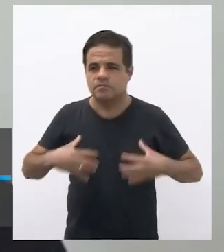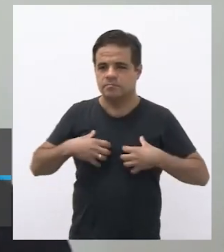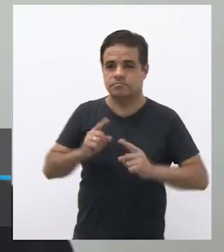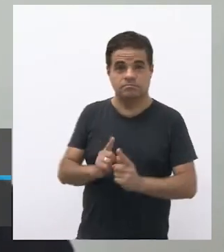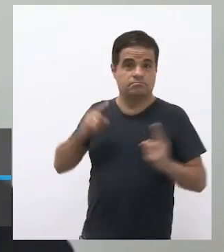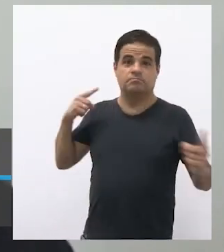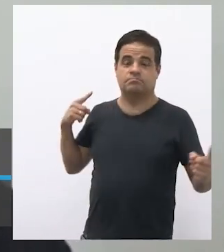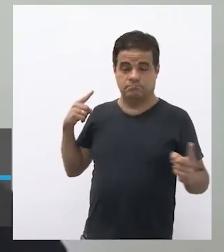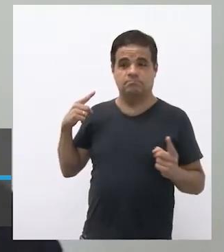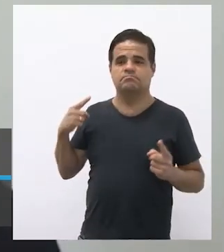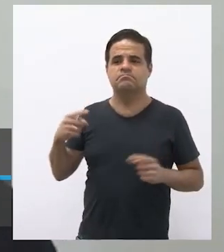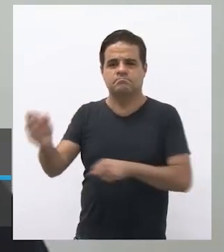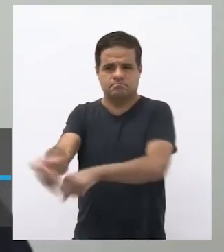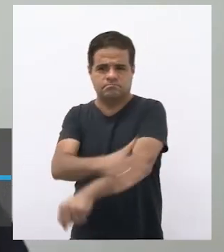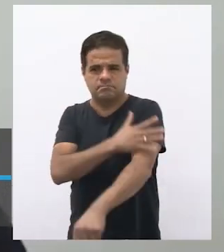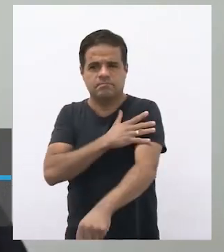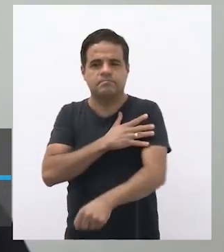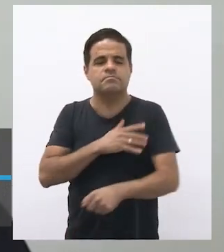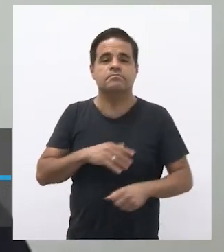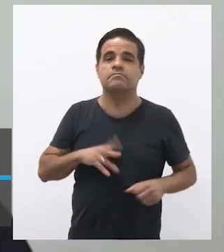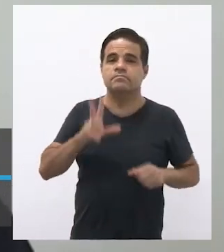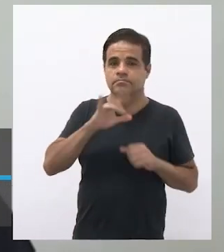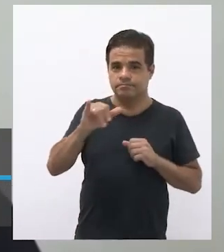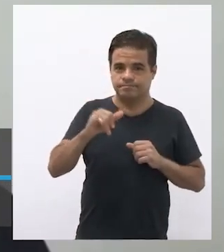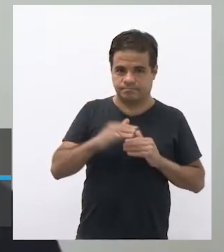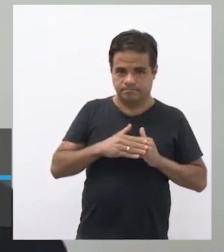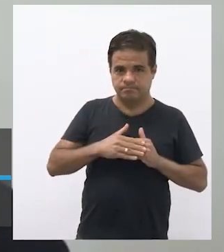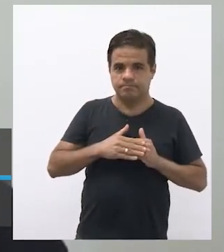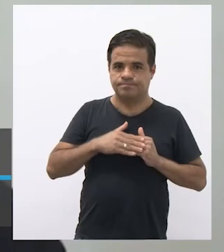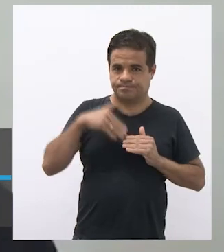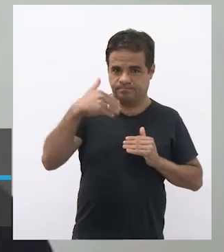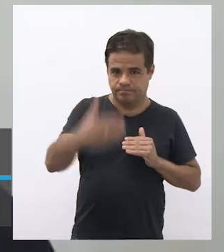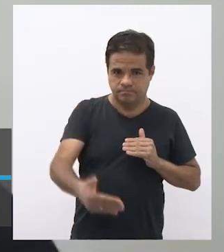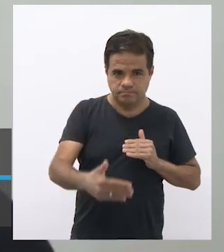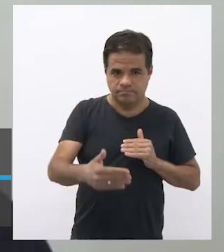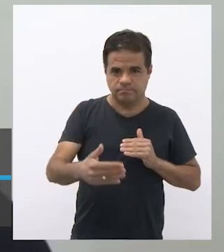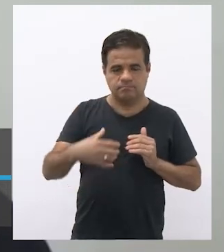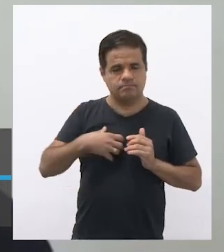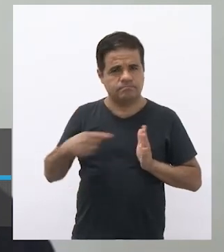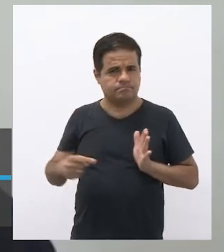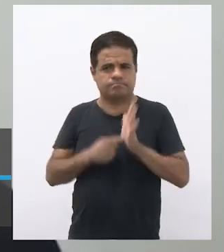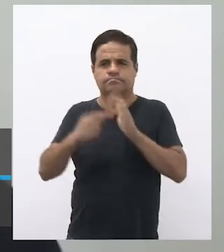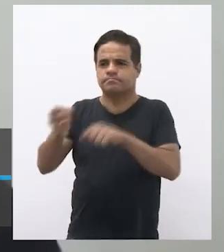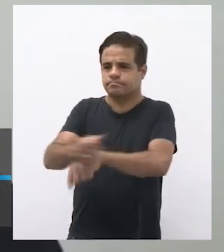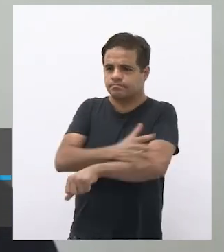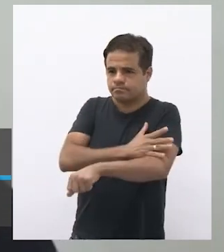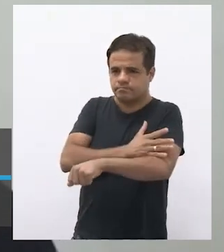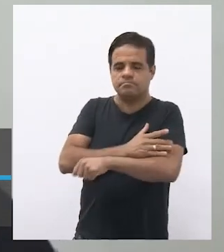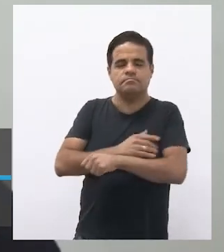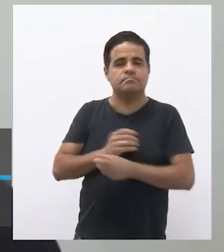até ensino remoto, considerando que a escola também é um dos principais locais em que